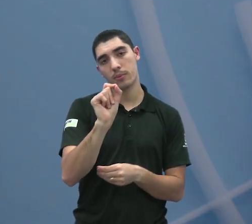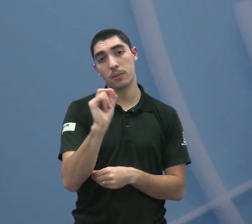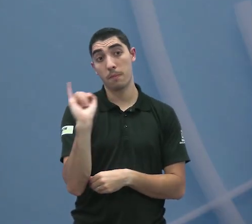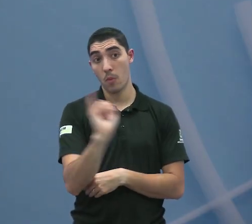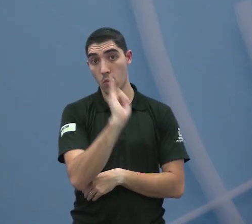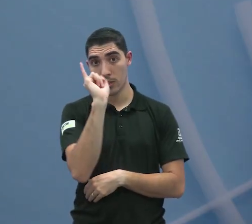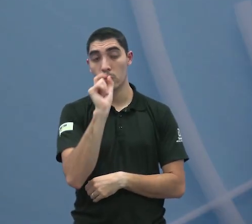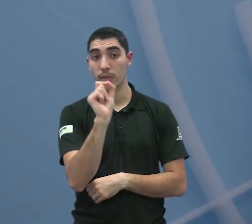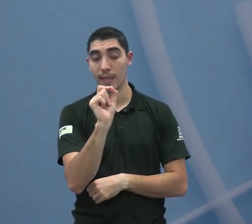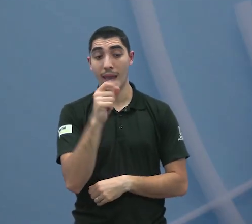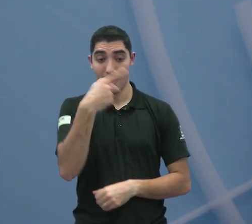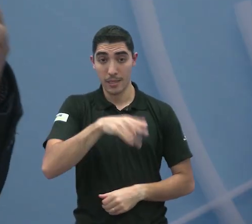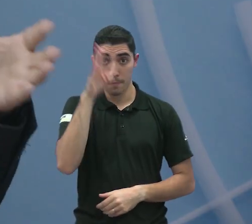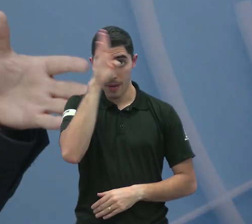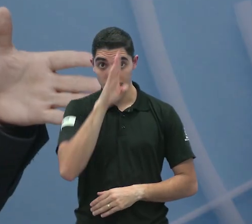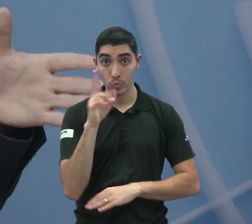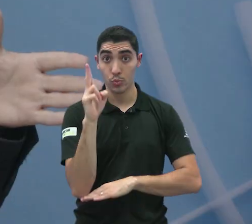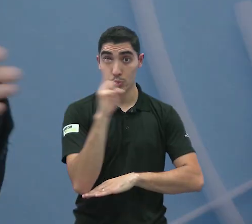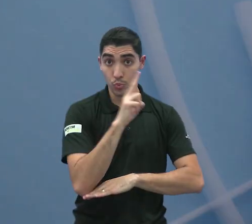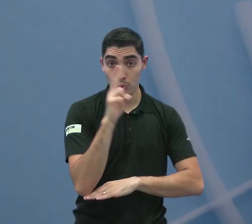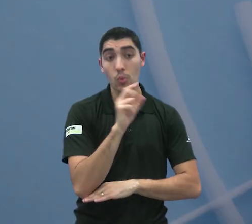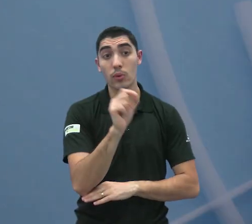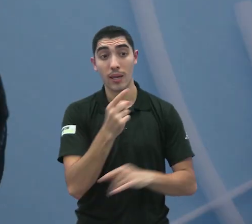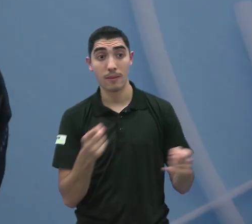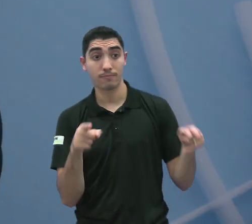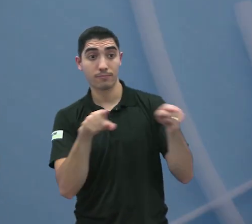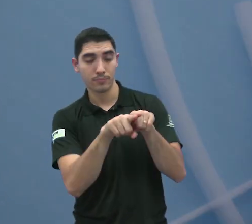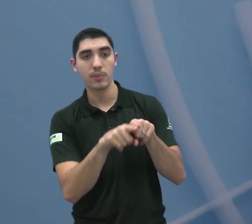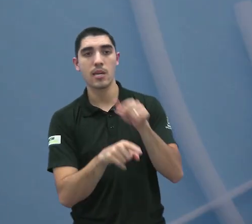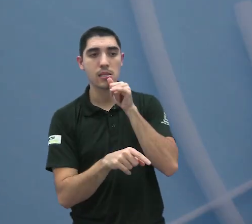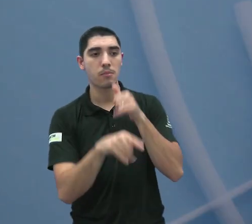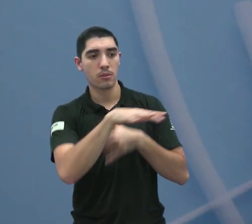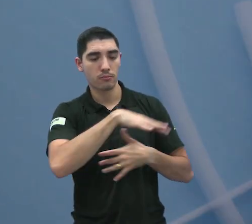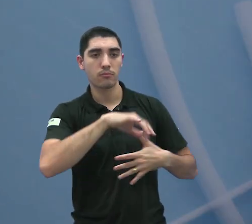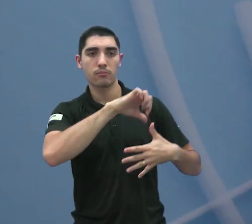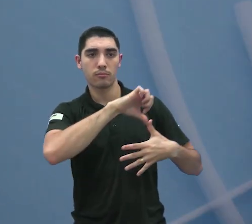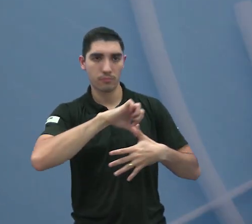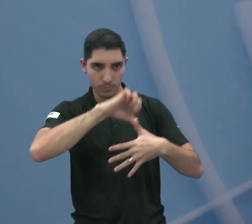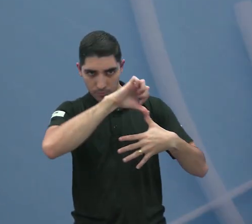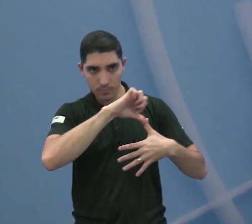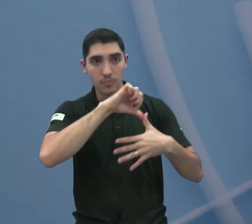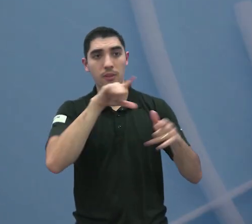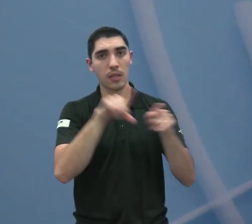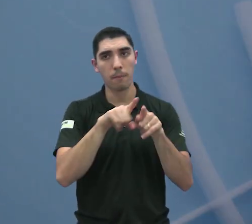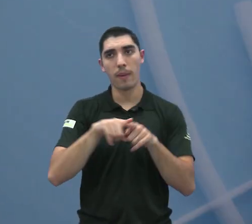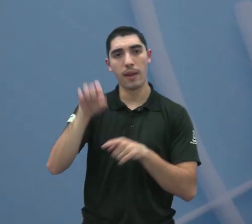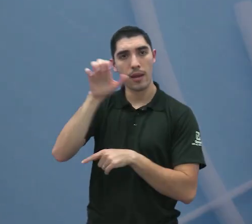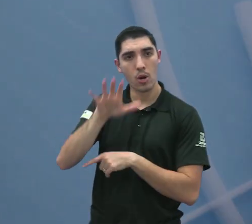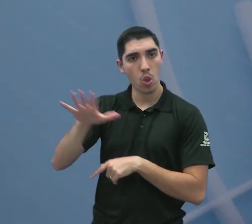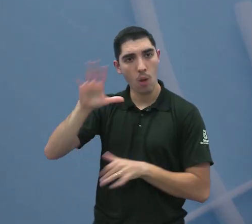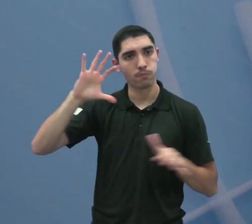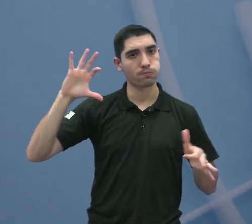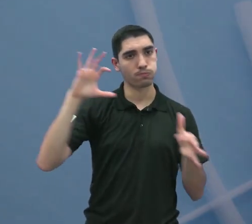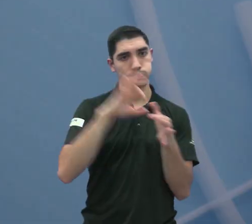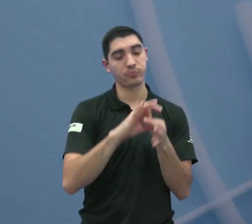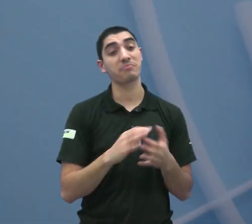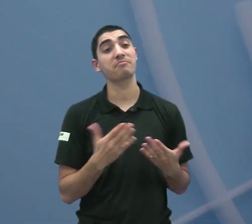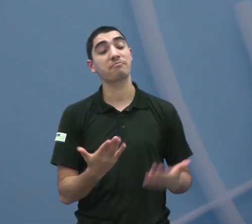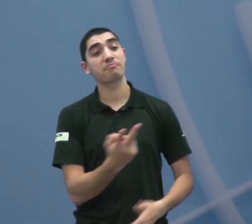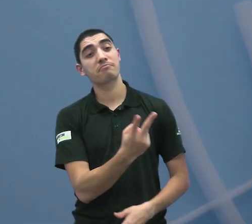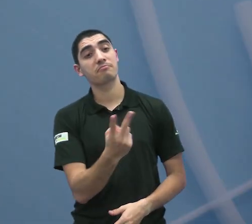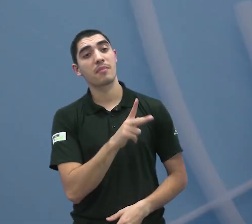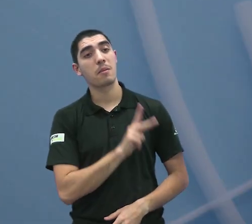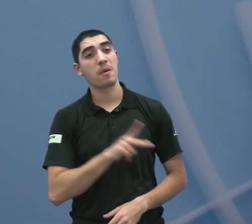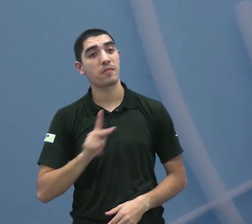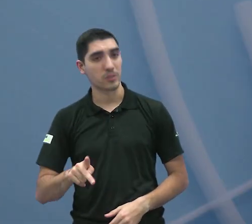que é a urgência que o Brasil coloca no acordo entre Mercosul e União Europeia. Professores, como nós